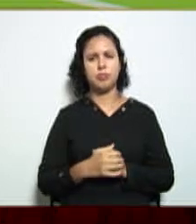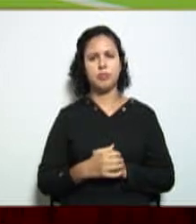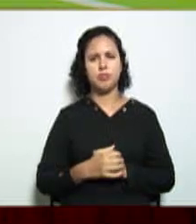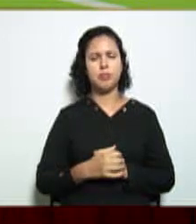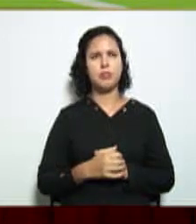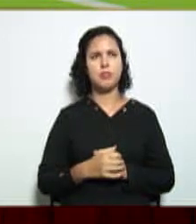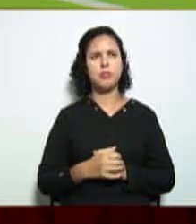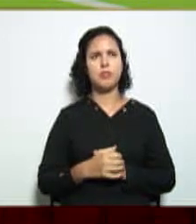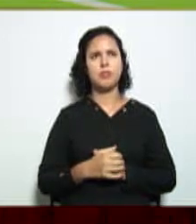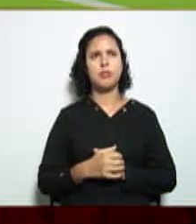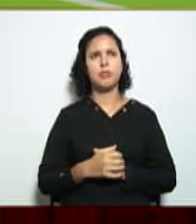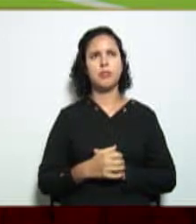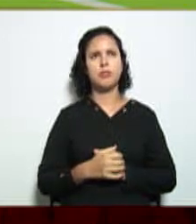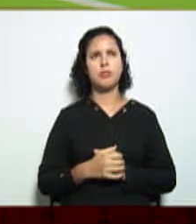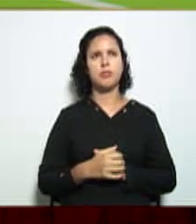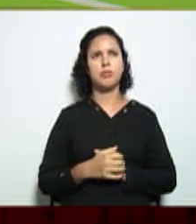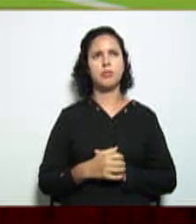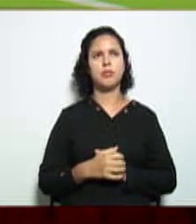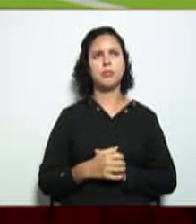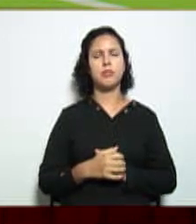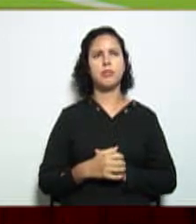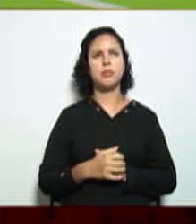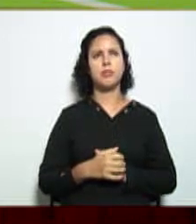Vamos lá, só um instante.